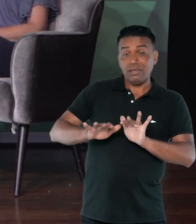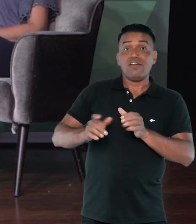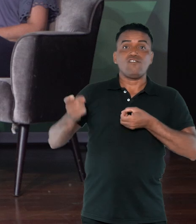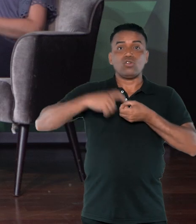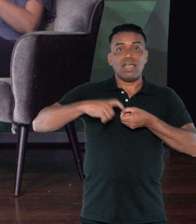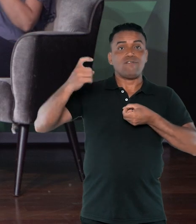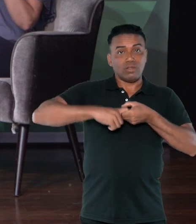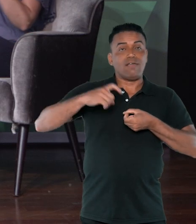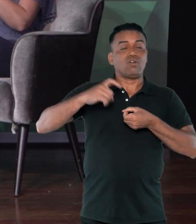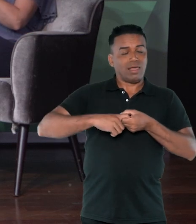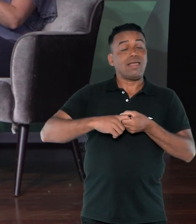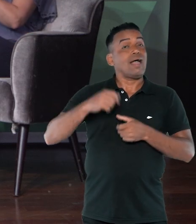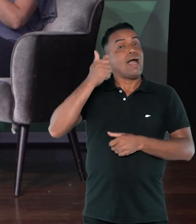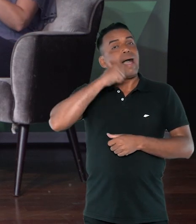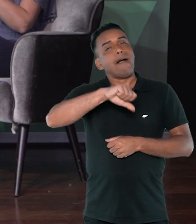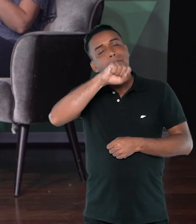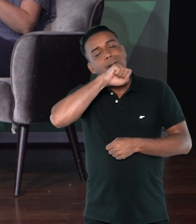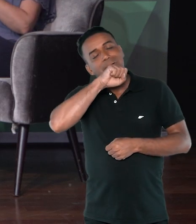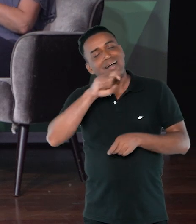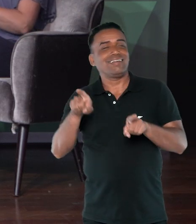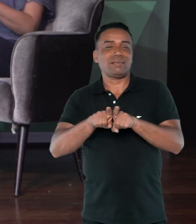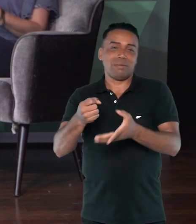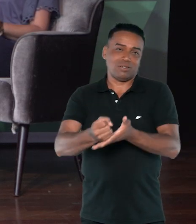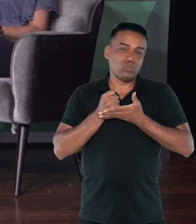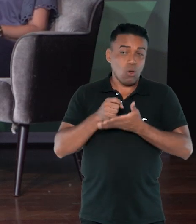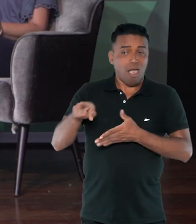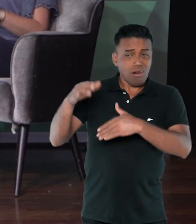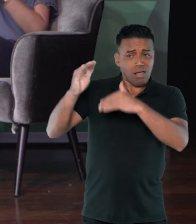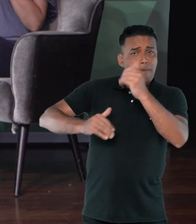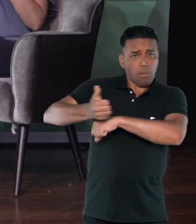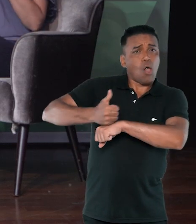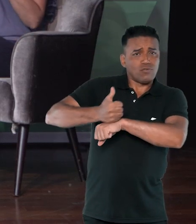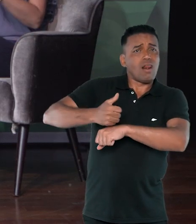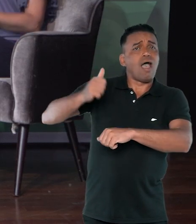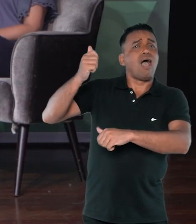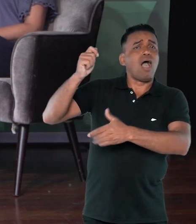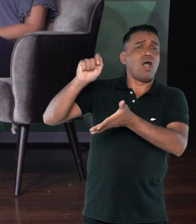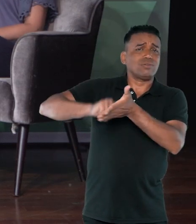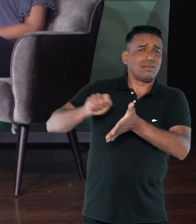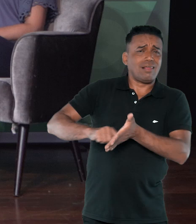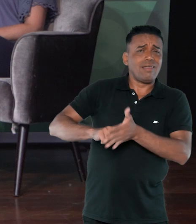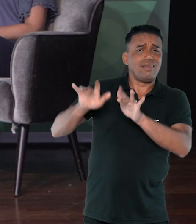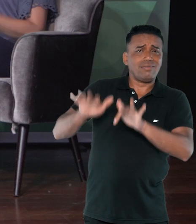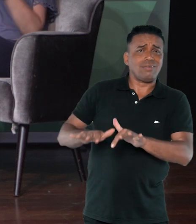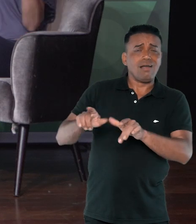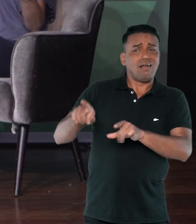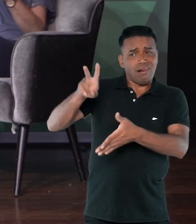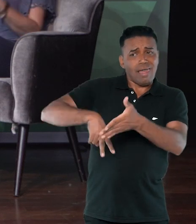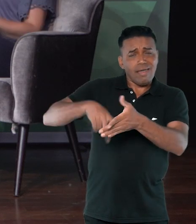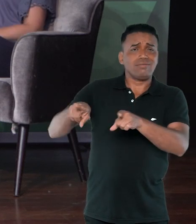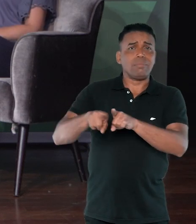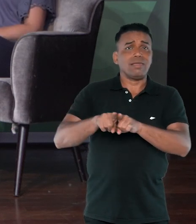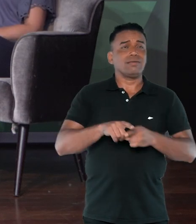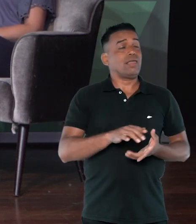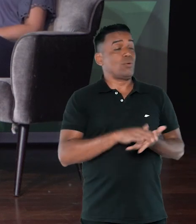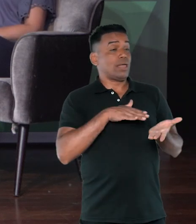ela, né, e ela ia fazendo as marcações a lápis, me devolvia. Isso me motivava também, né, porque eu trocava